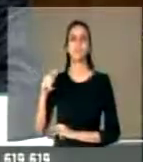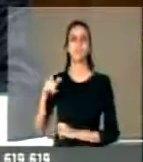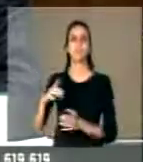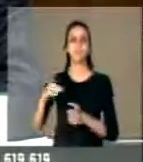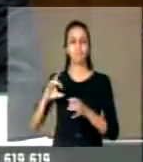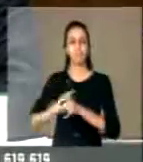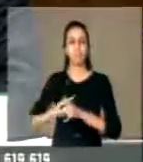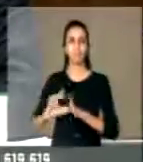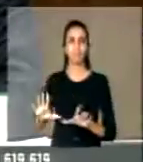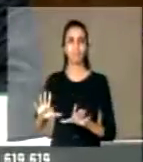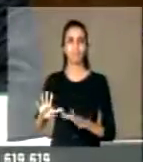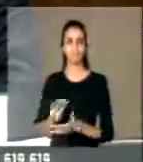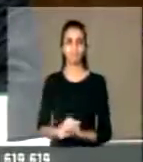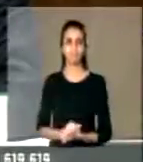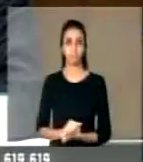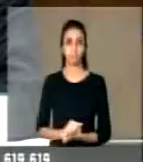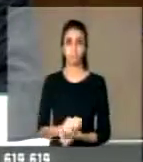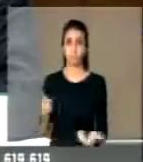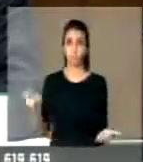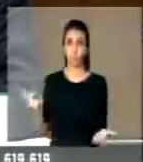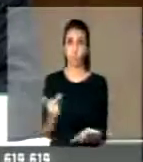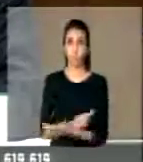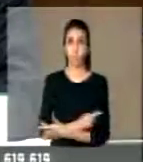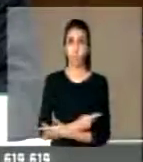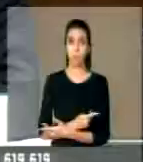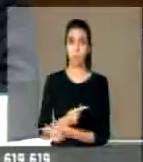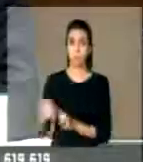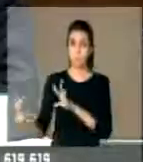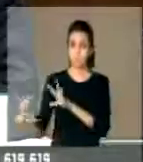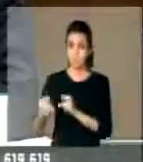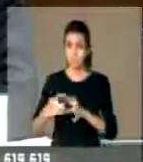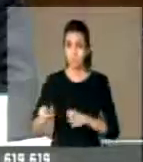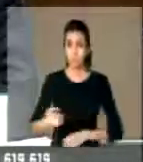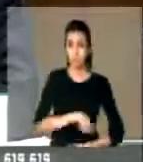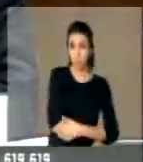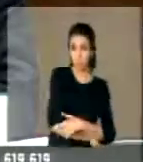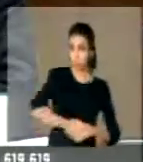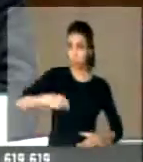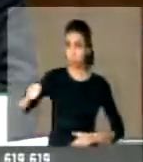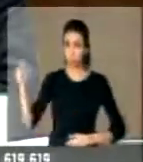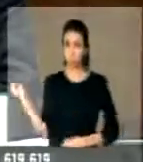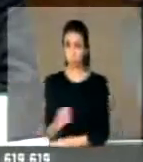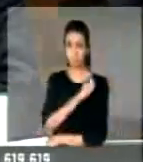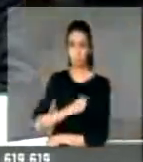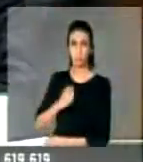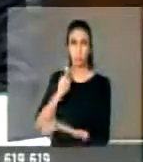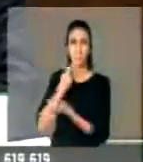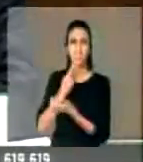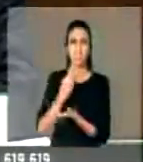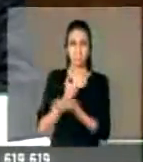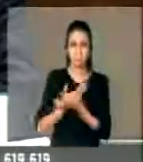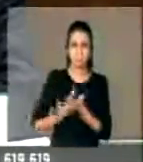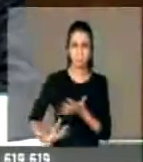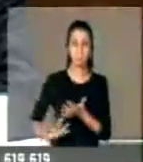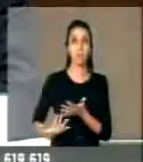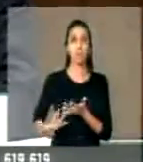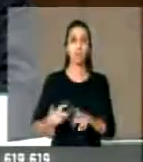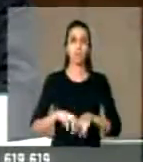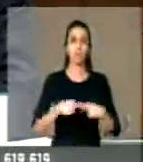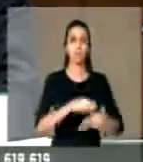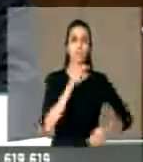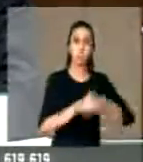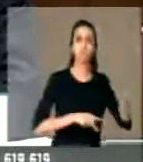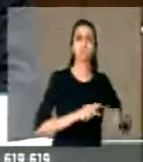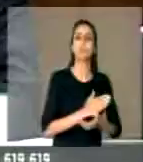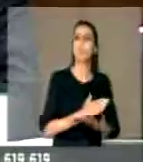da espada, sangrando, fez eclodir a revolução e banhou as ruas do Recife do entusiasmo popular.